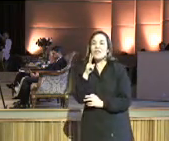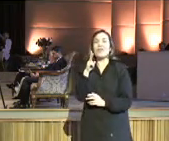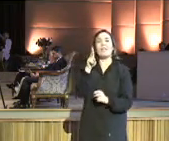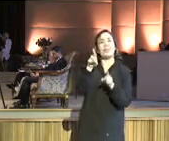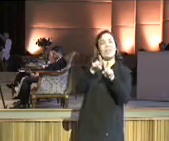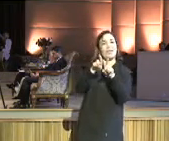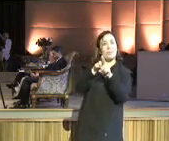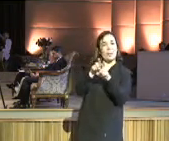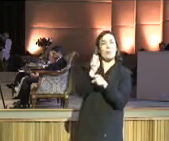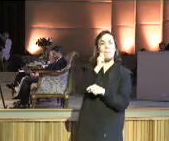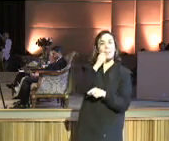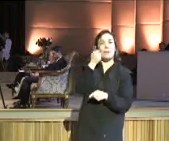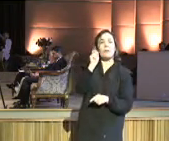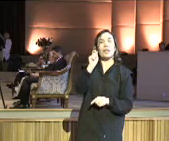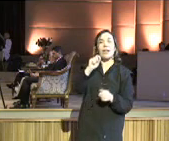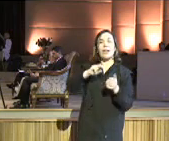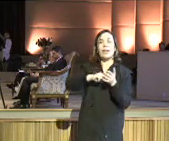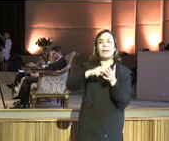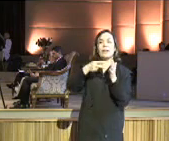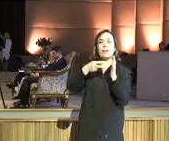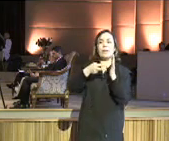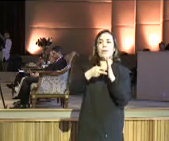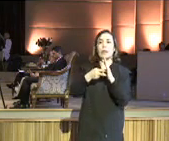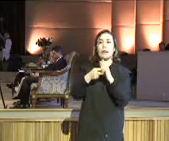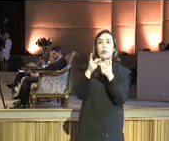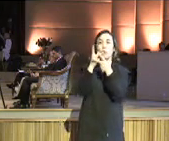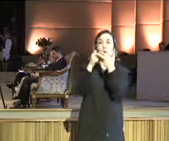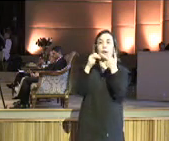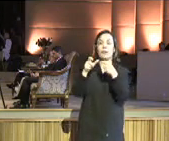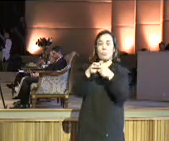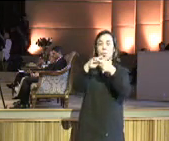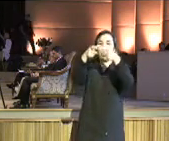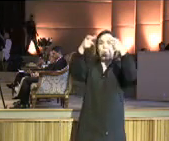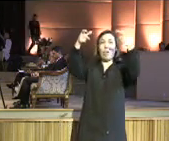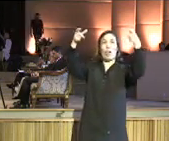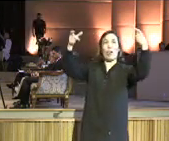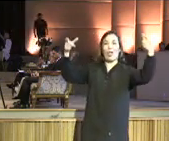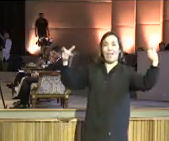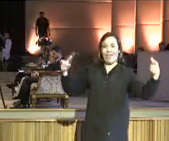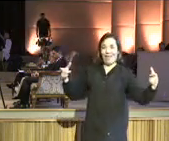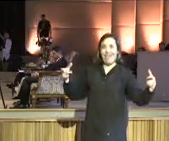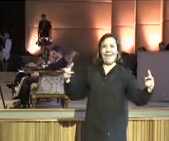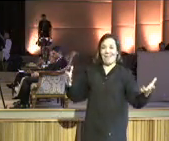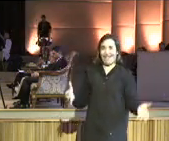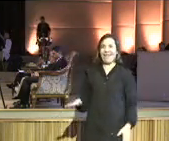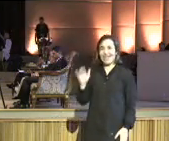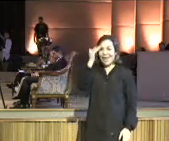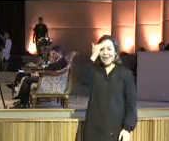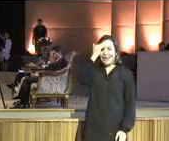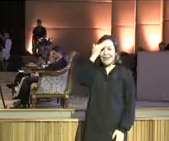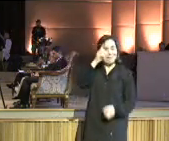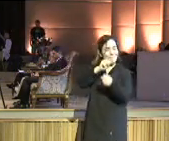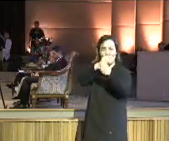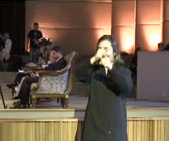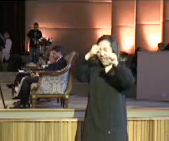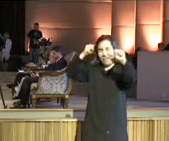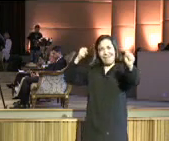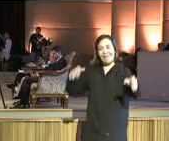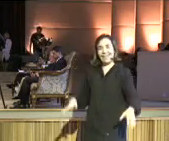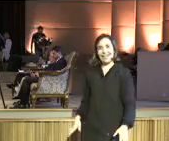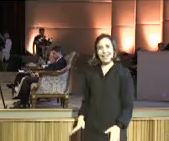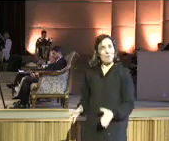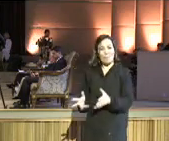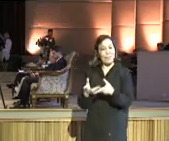de algumas coisas tremendas que Deus tem para conosco. E é interessante como Deus trabalha isso na nossa vida.